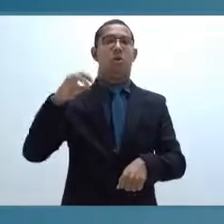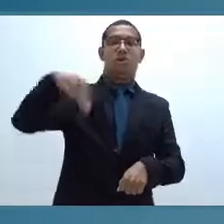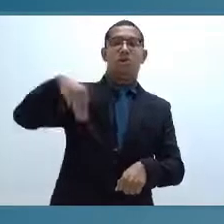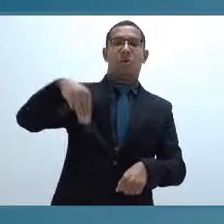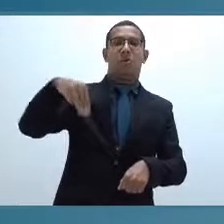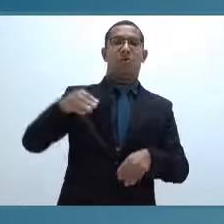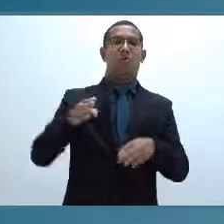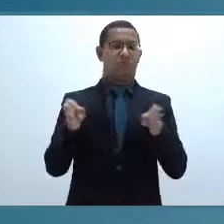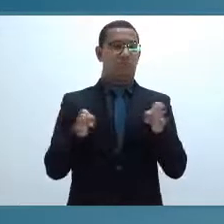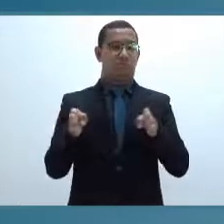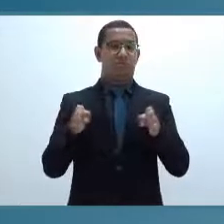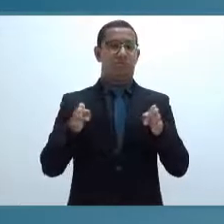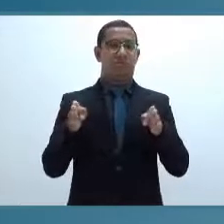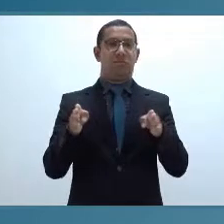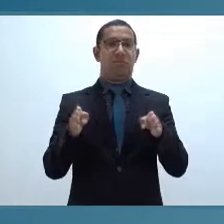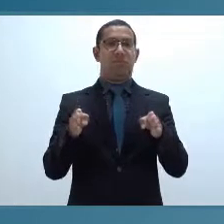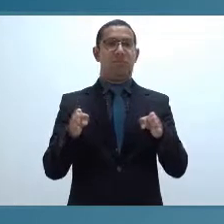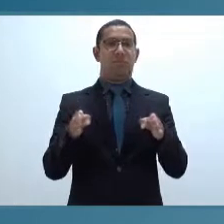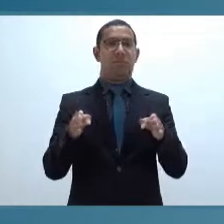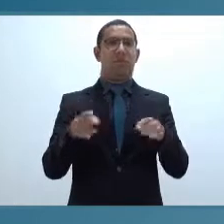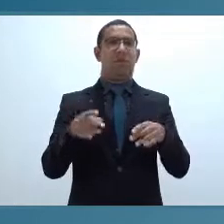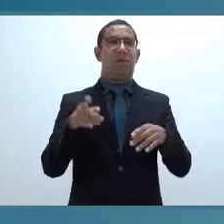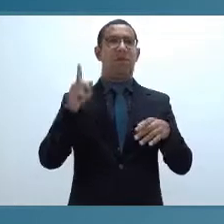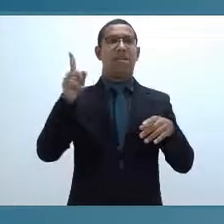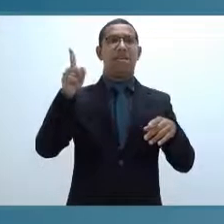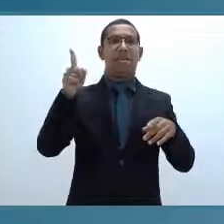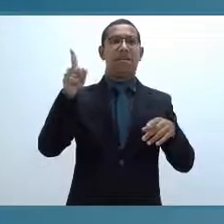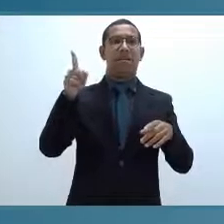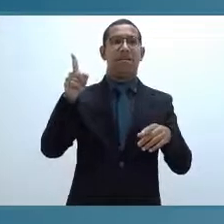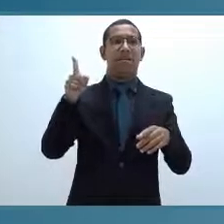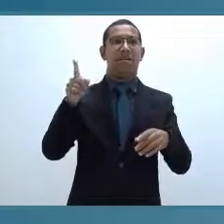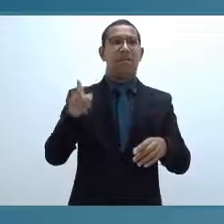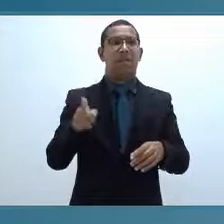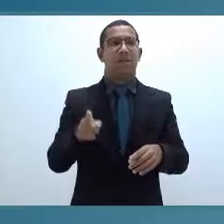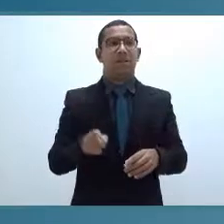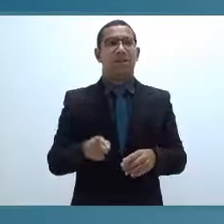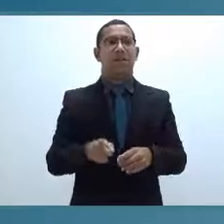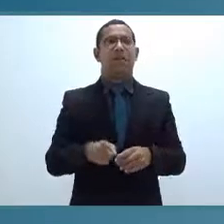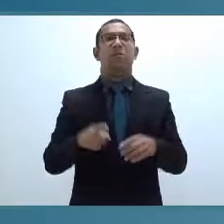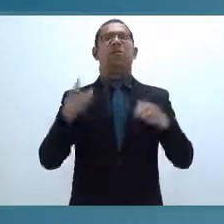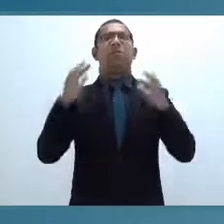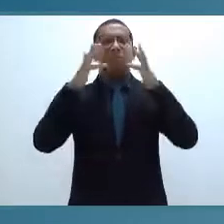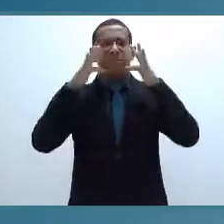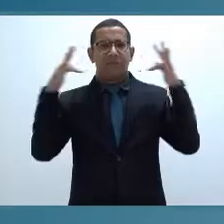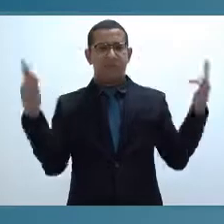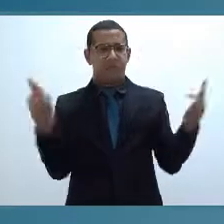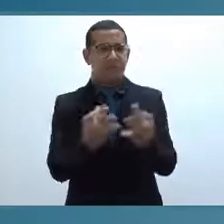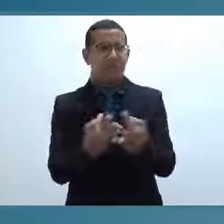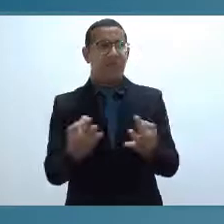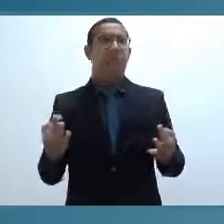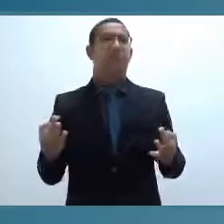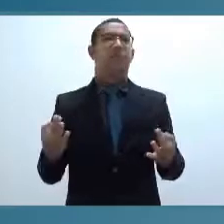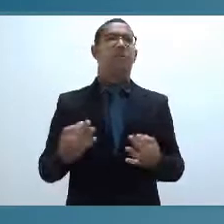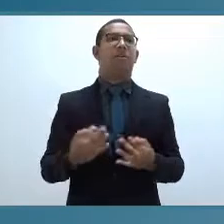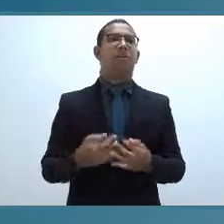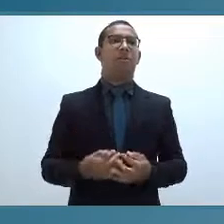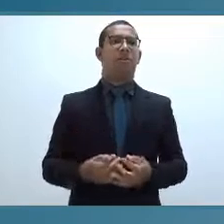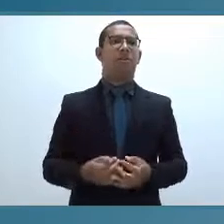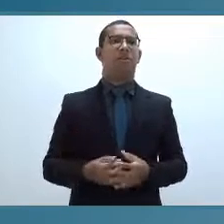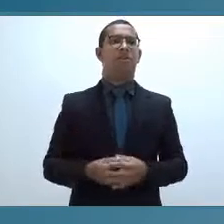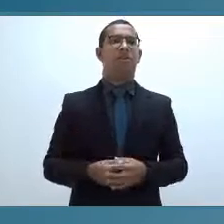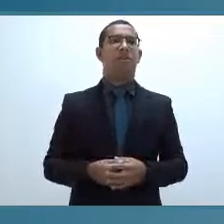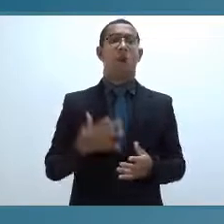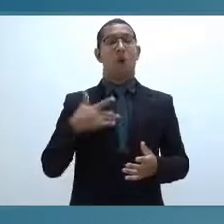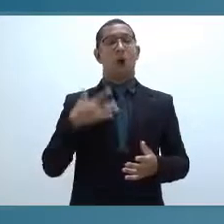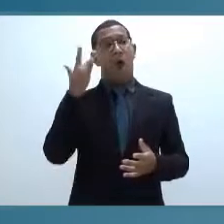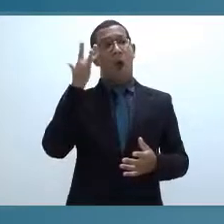muito melhor condições para uma pessoa estar em Altamira, criar seus filhos e trabalhar lá próximo.